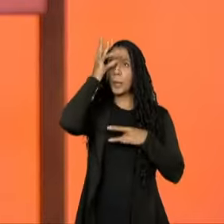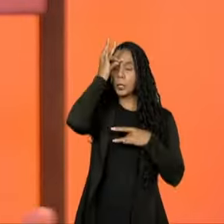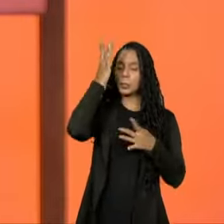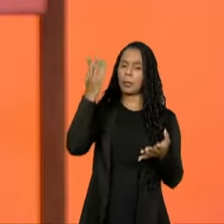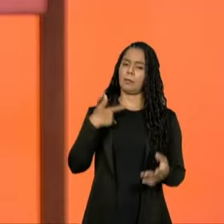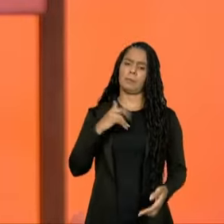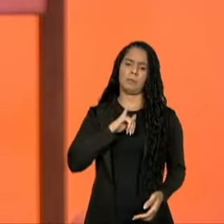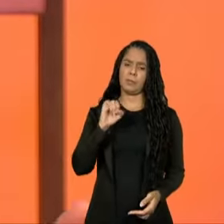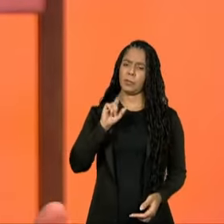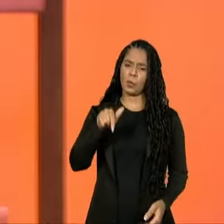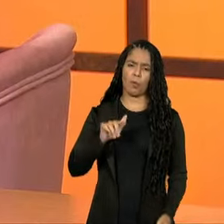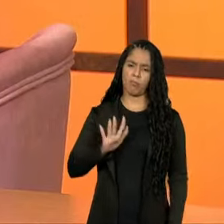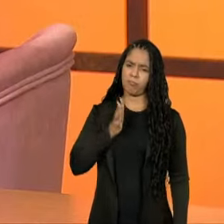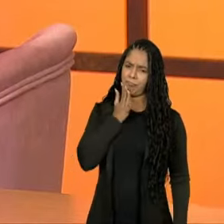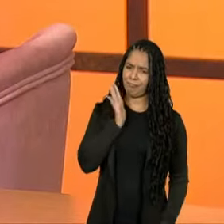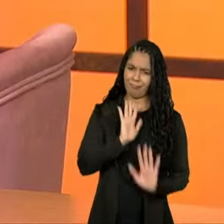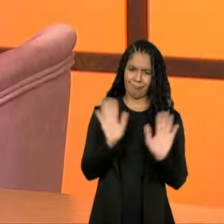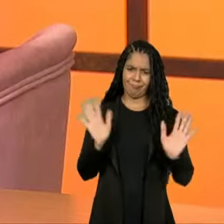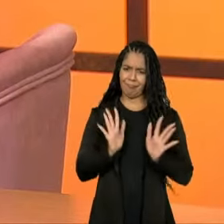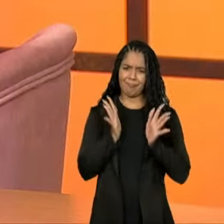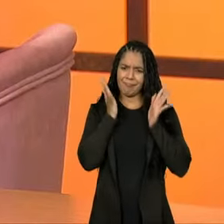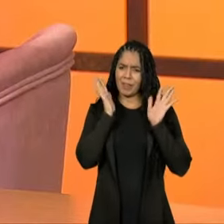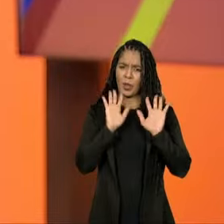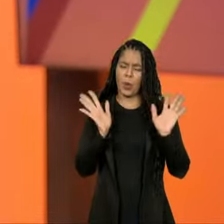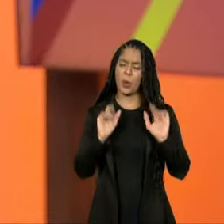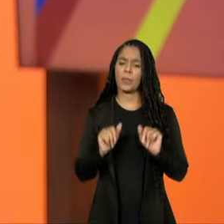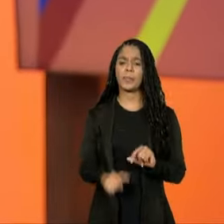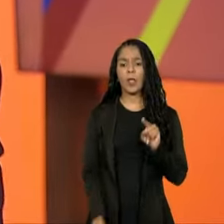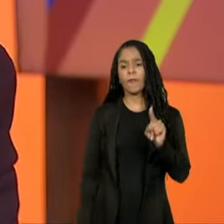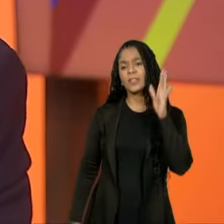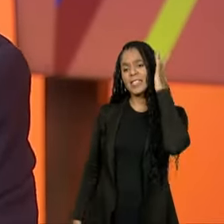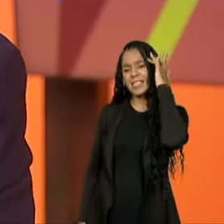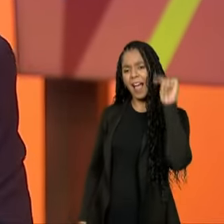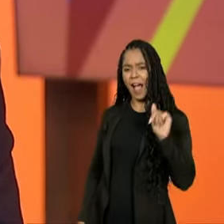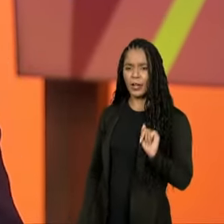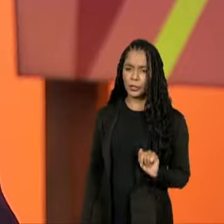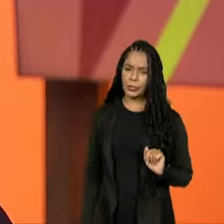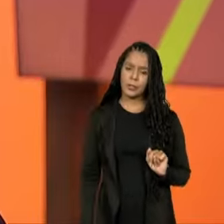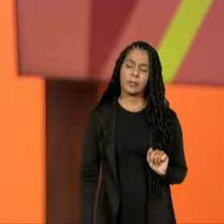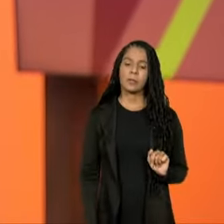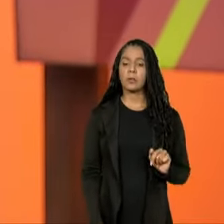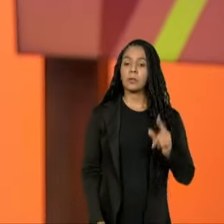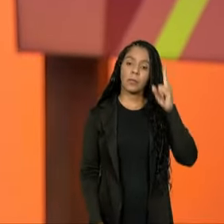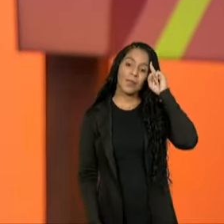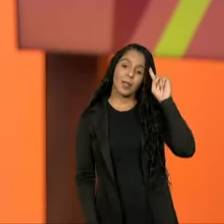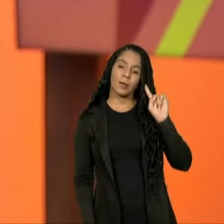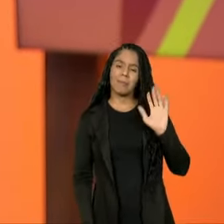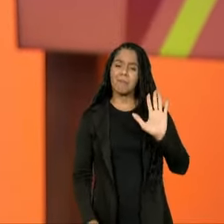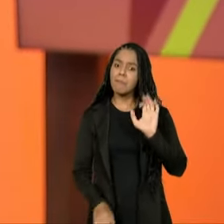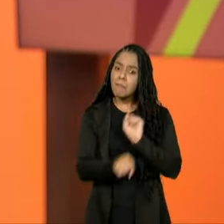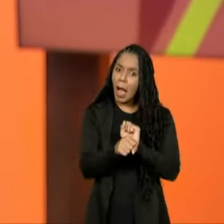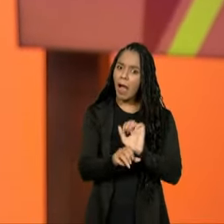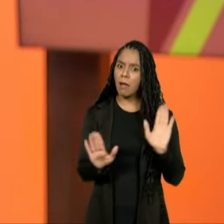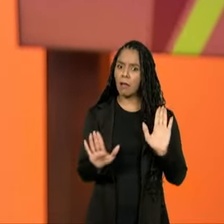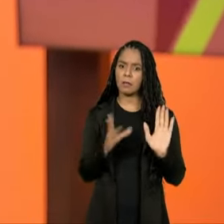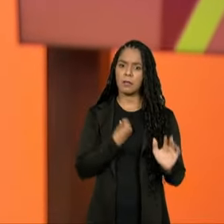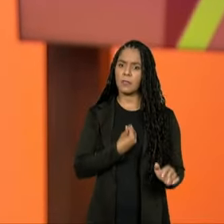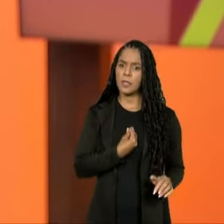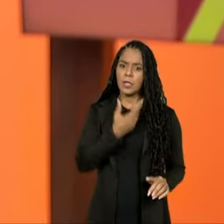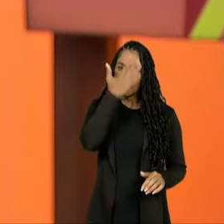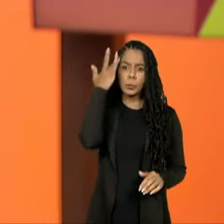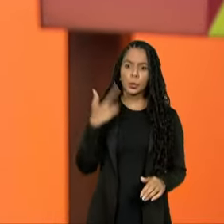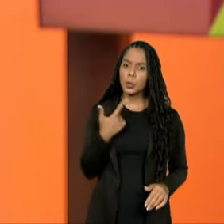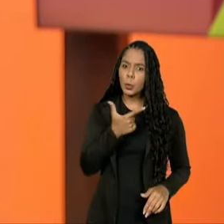Isso é insuportável, né? Então, é insuportável, assim. Não, mas você acha... Porque não seria melhor... Não seria melhor... Assim, para. A vida das pessoas não é um